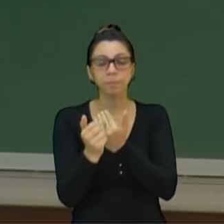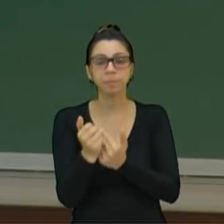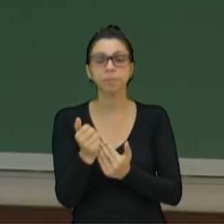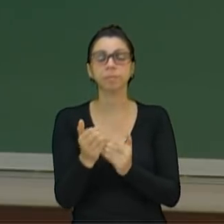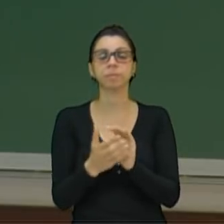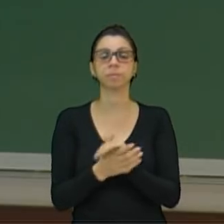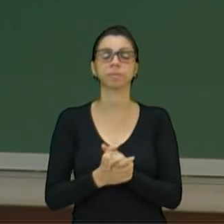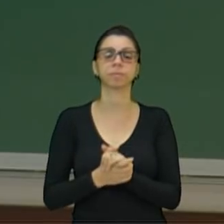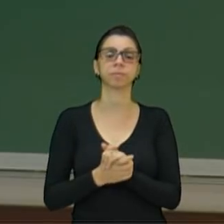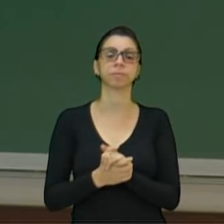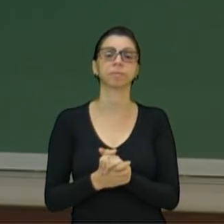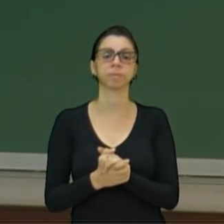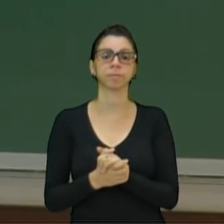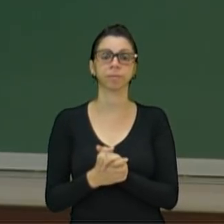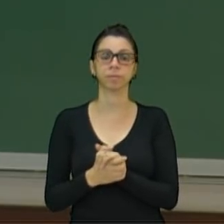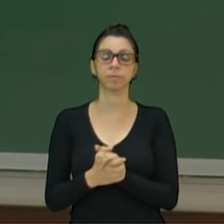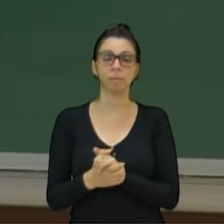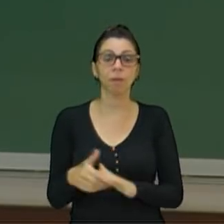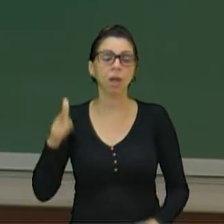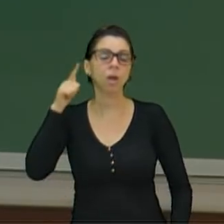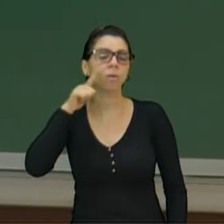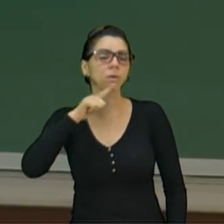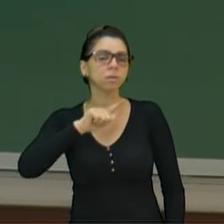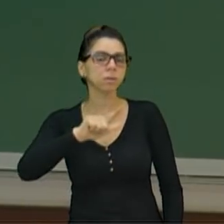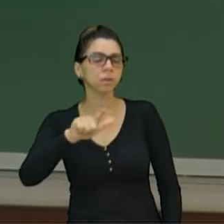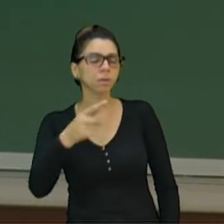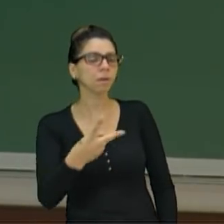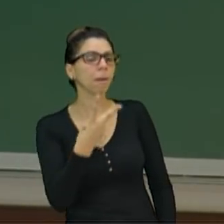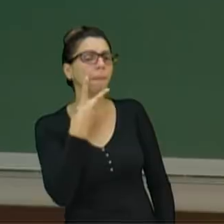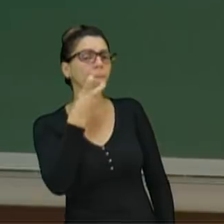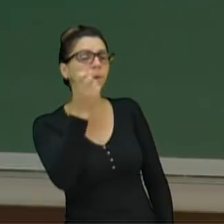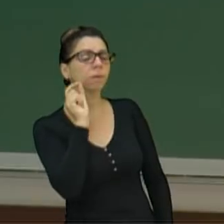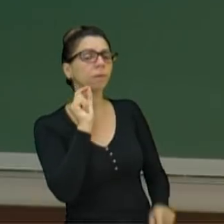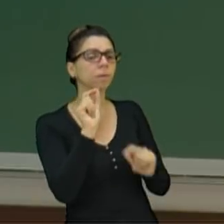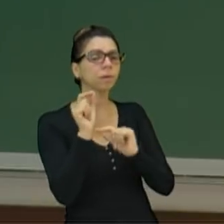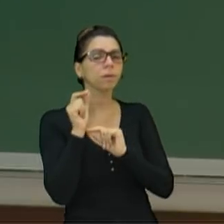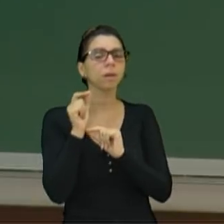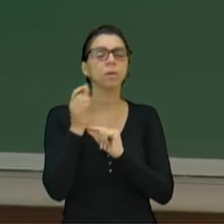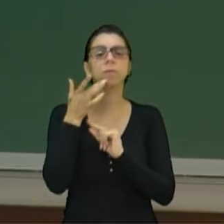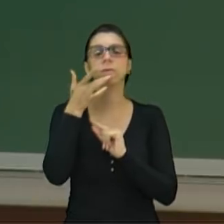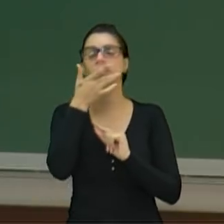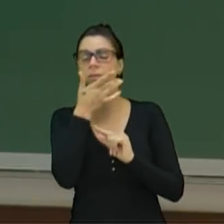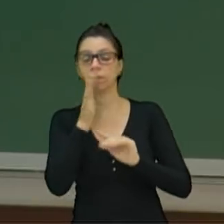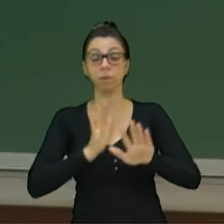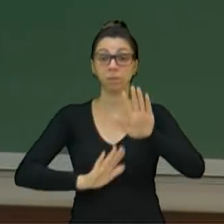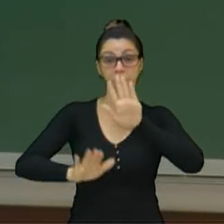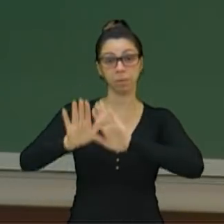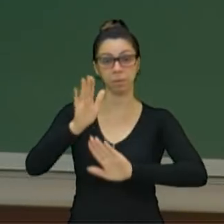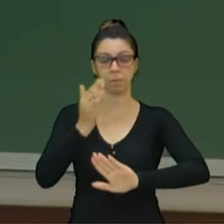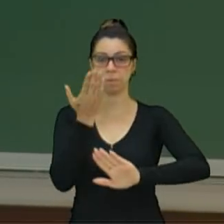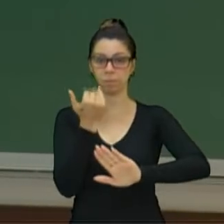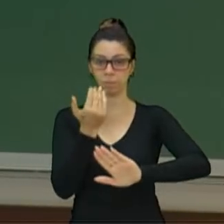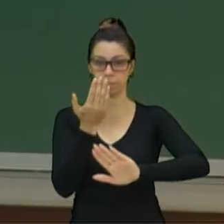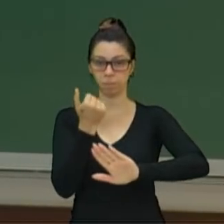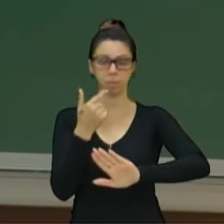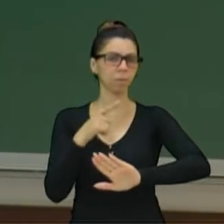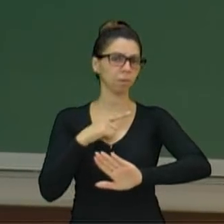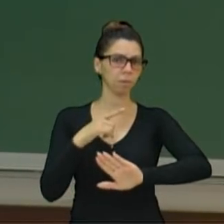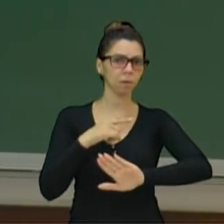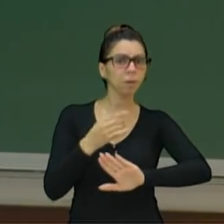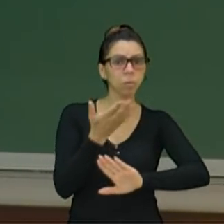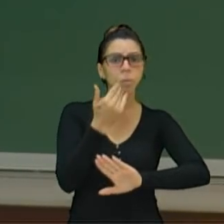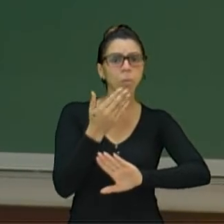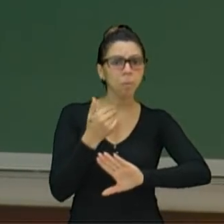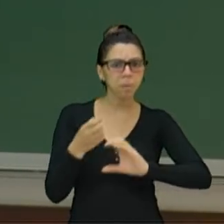geral, conseguimos identificar seu gosto rapidamente, porque depende do alimento. Tem alimentos que têm gostos bem